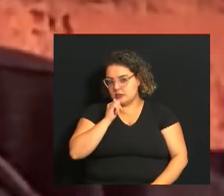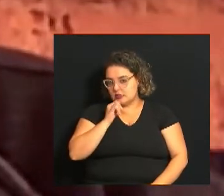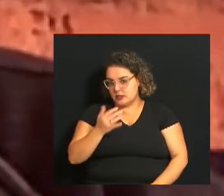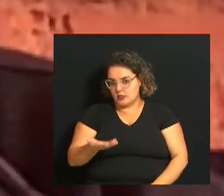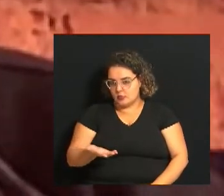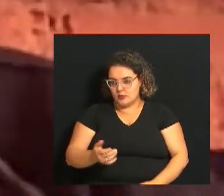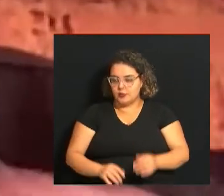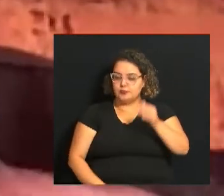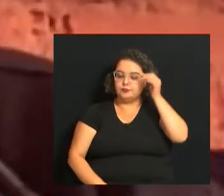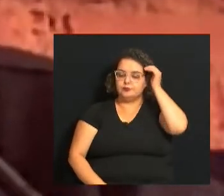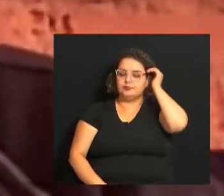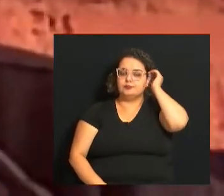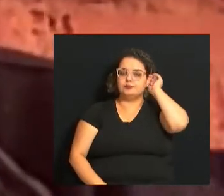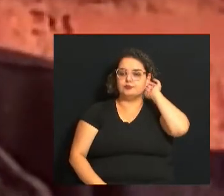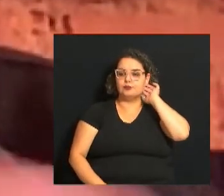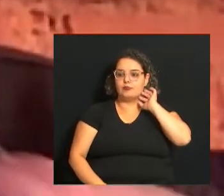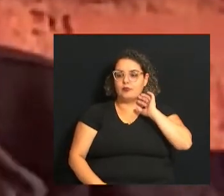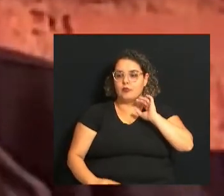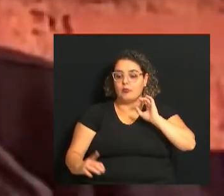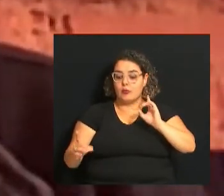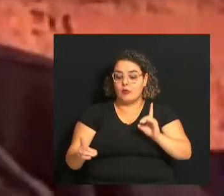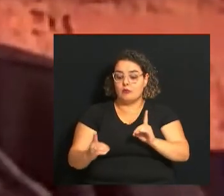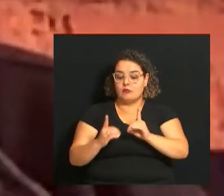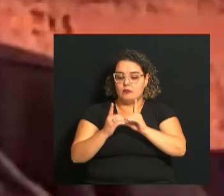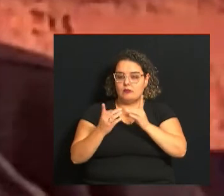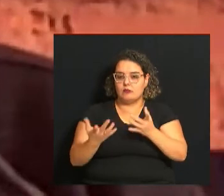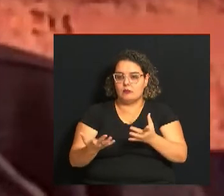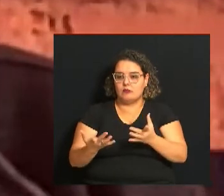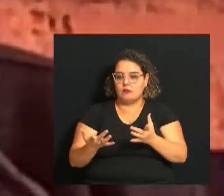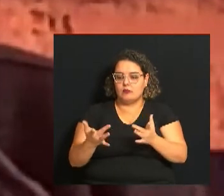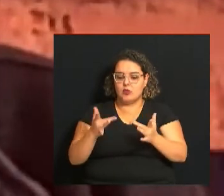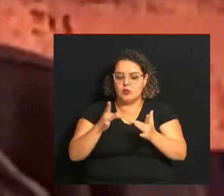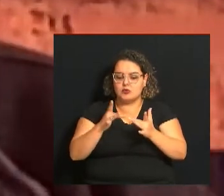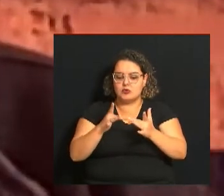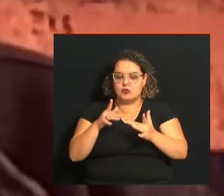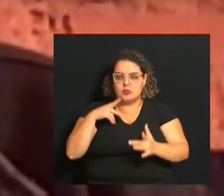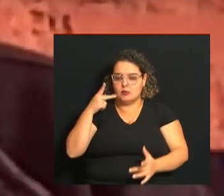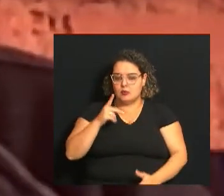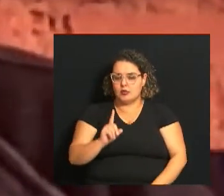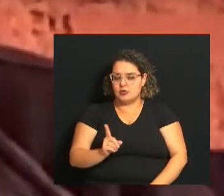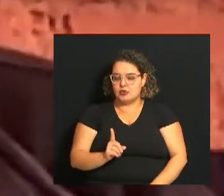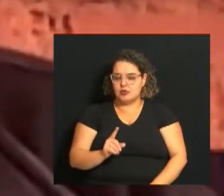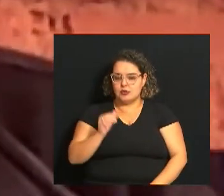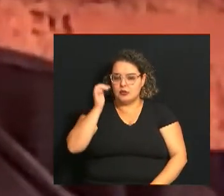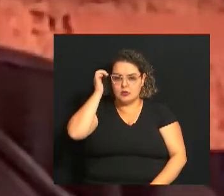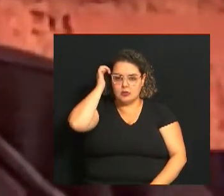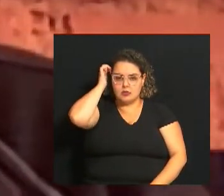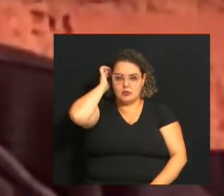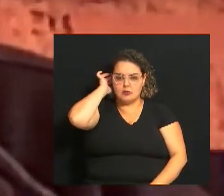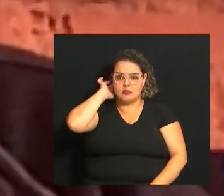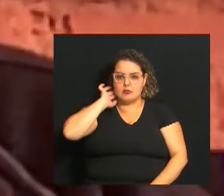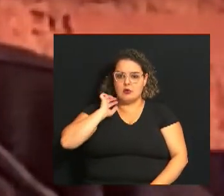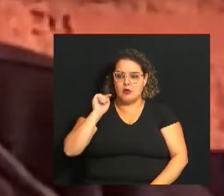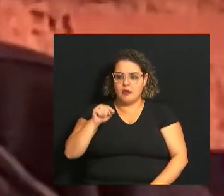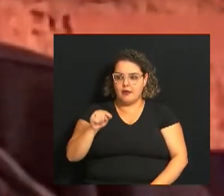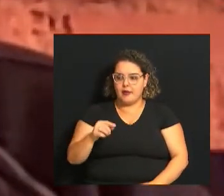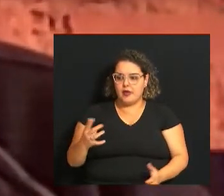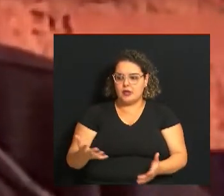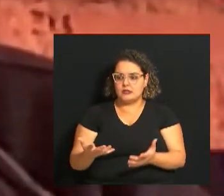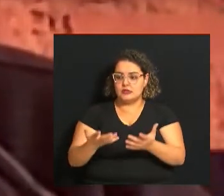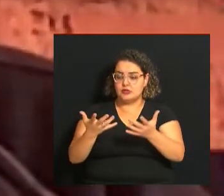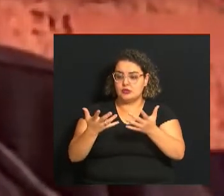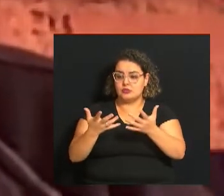Então, essa aproximação não é por sintonia política, porque ele está alimentando a divisão no